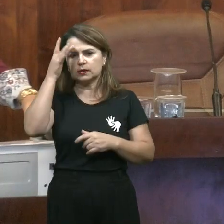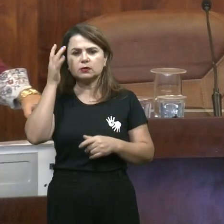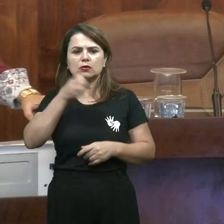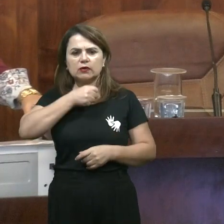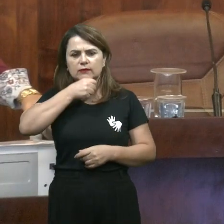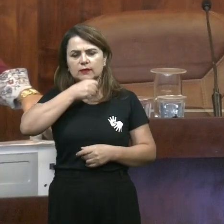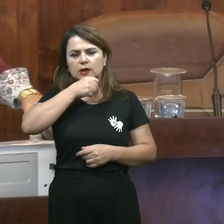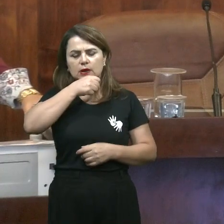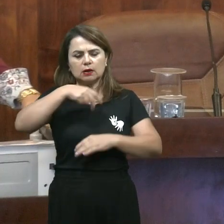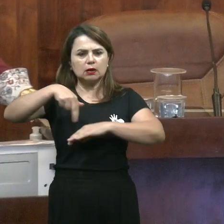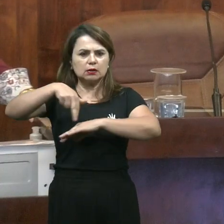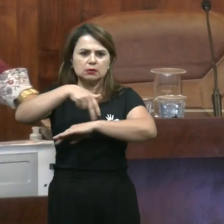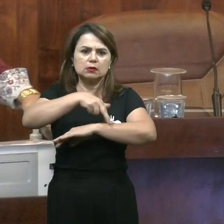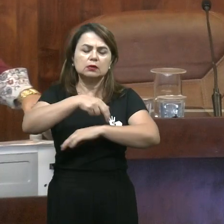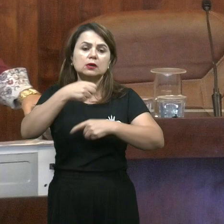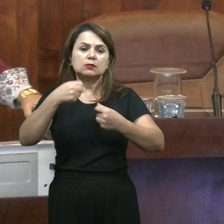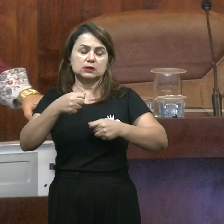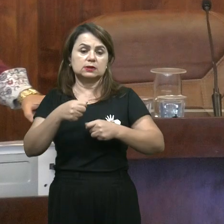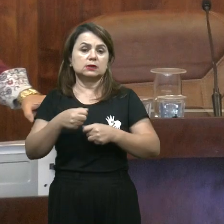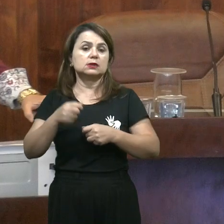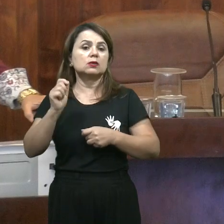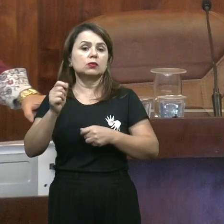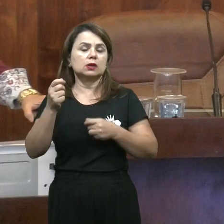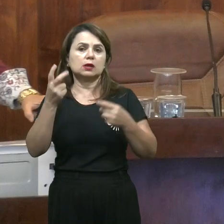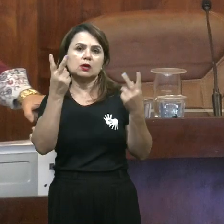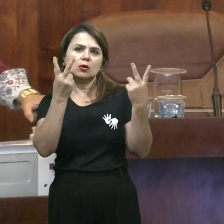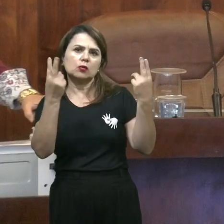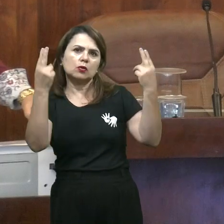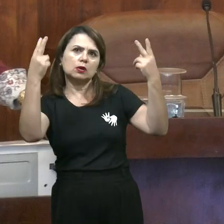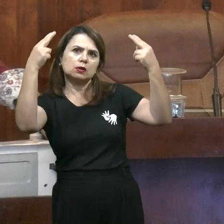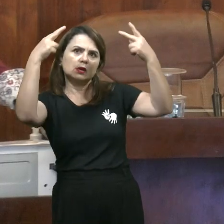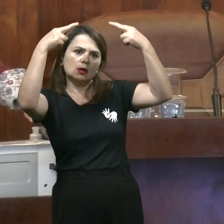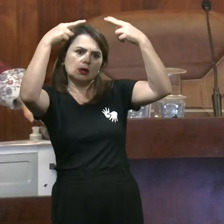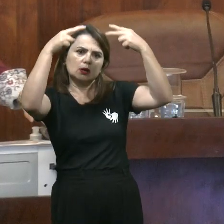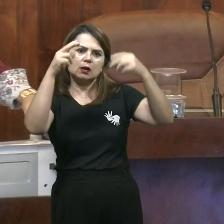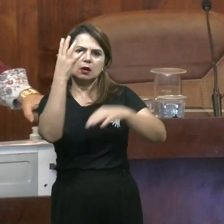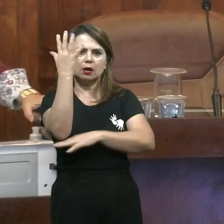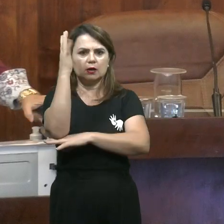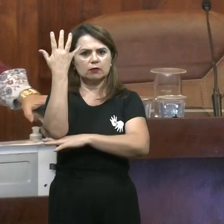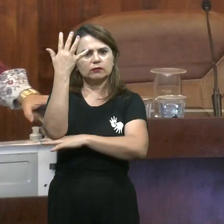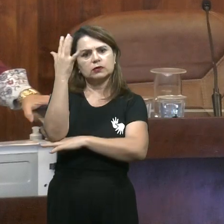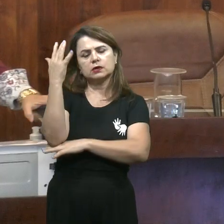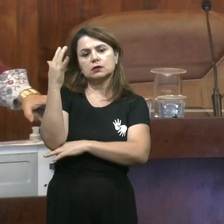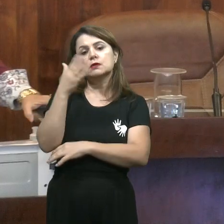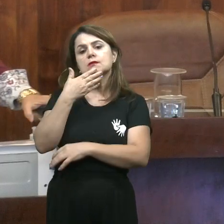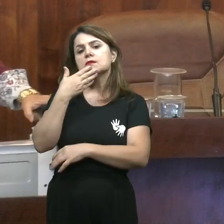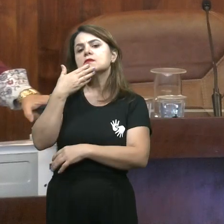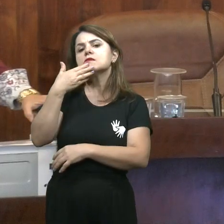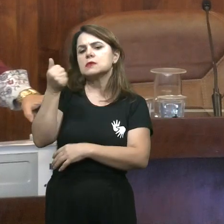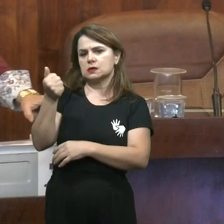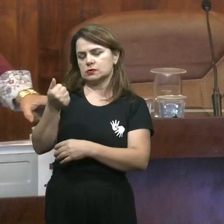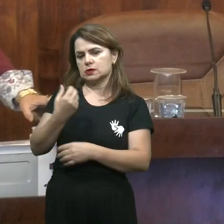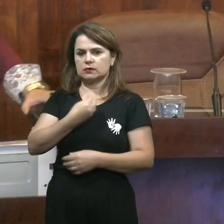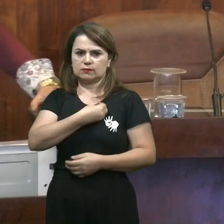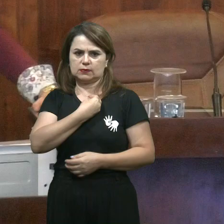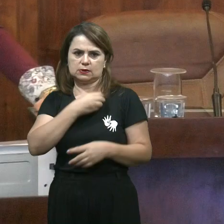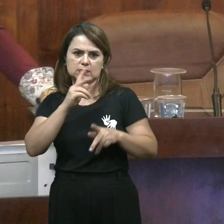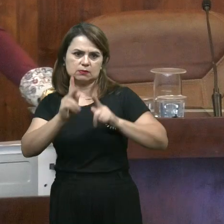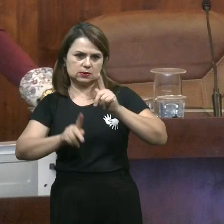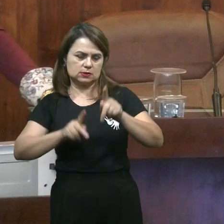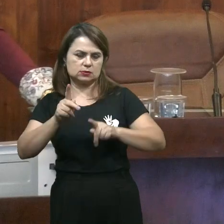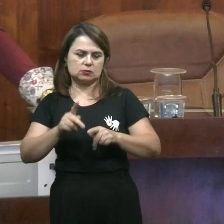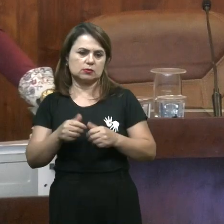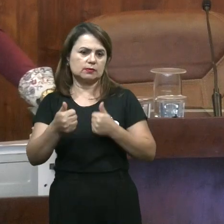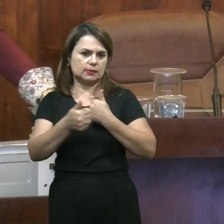poda seja realizada para auxiliá-los, facilitando o cuidado com a área e melhorando a qualidade de vida dos